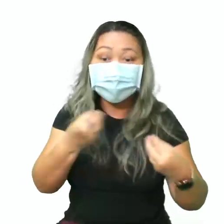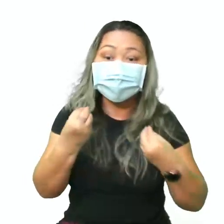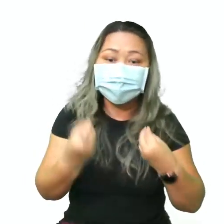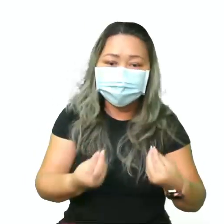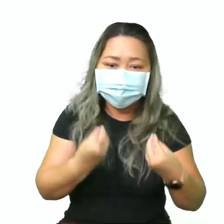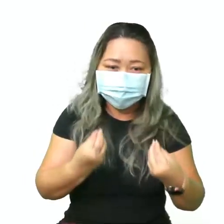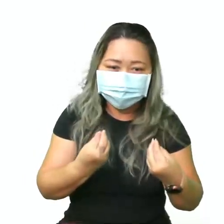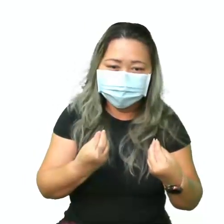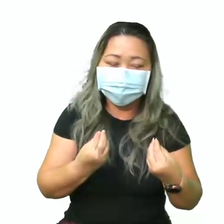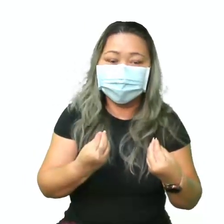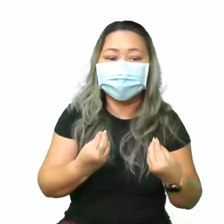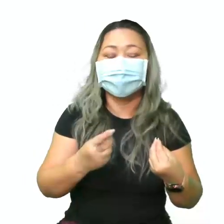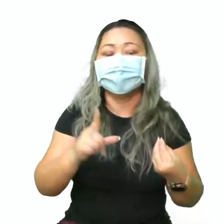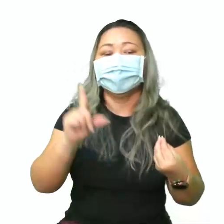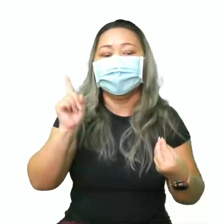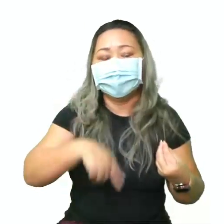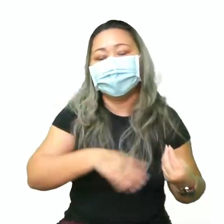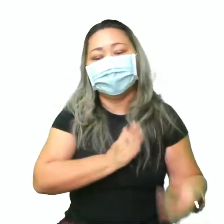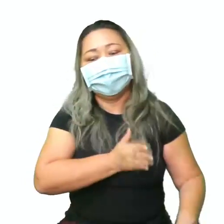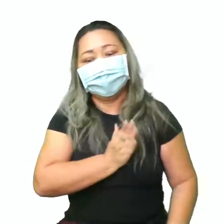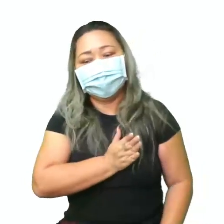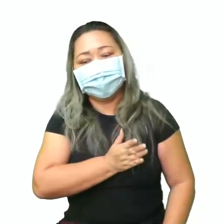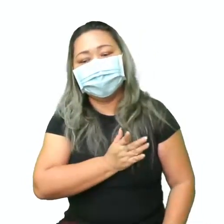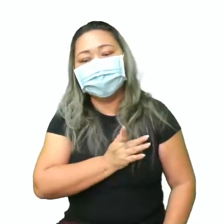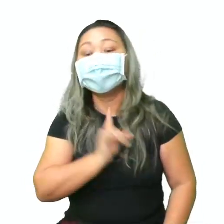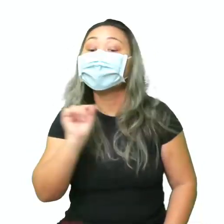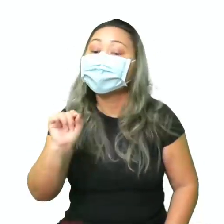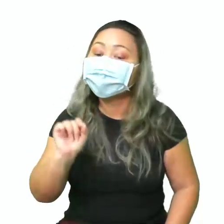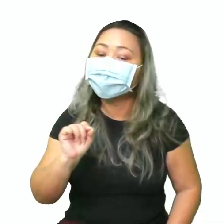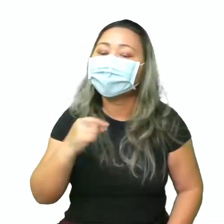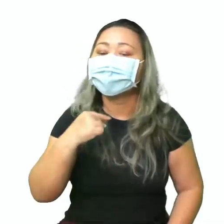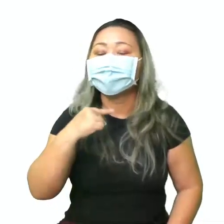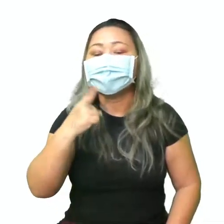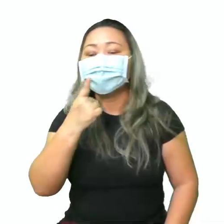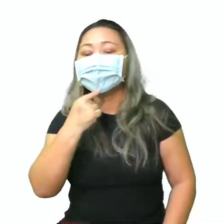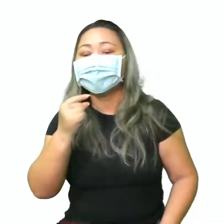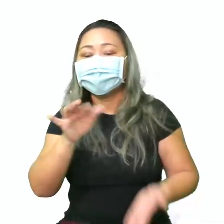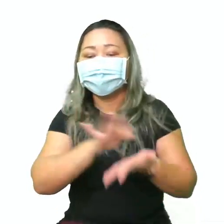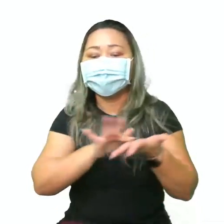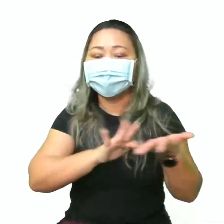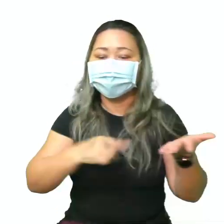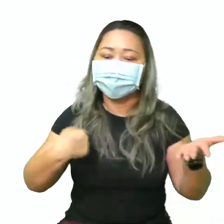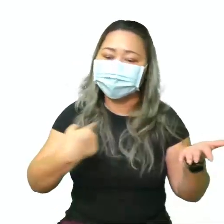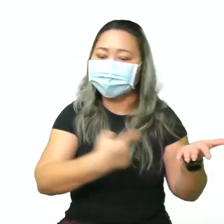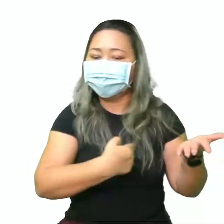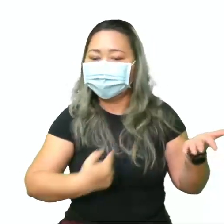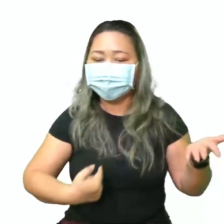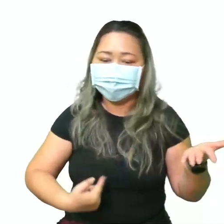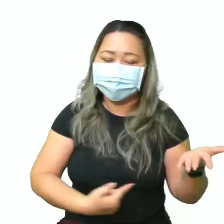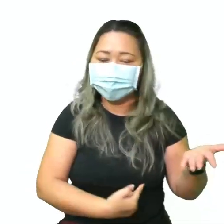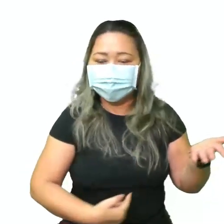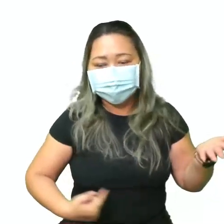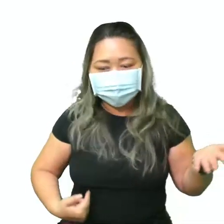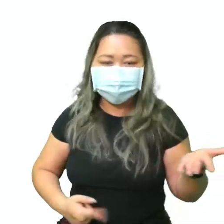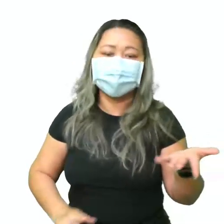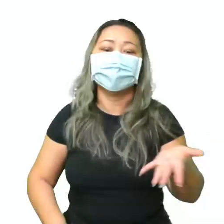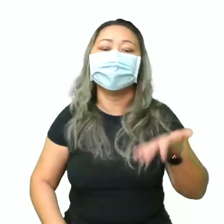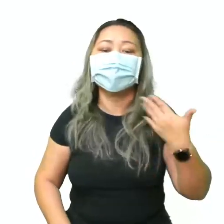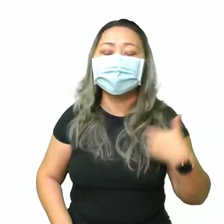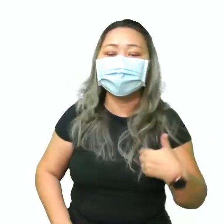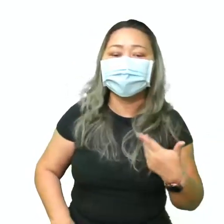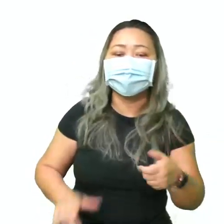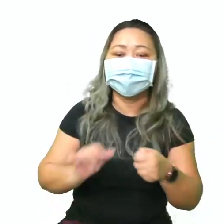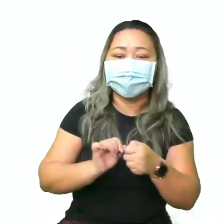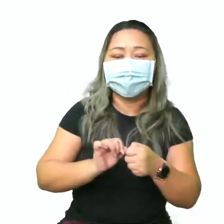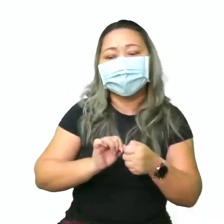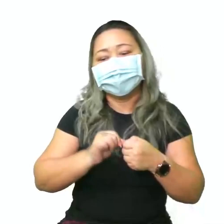essa similaridade, e vão formando os tecidos, que são imprescindíveis para a estruturação dos nossos órgãos, e aí a gente vai